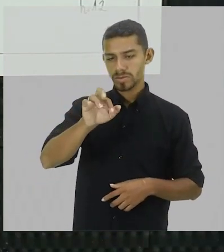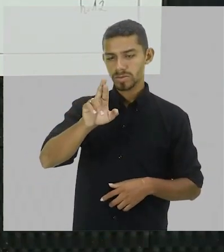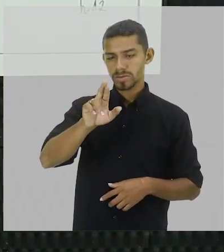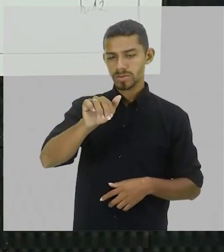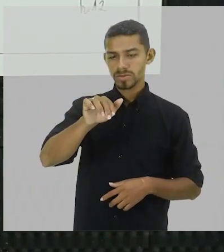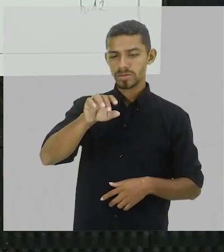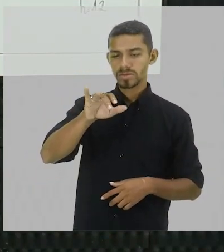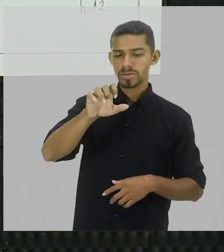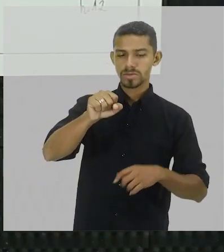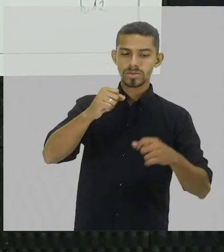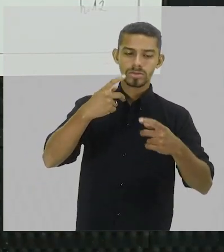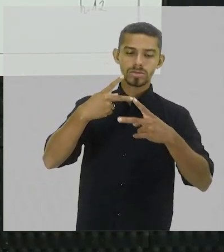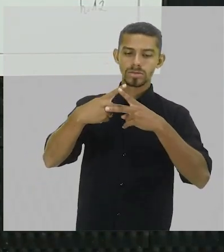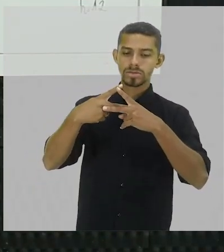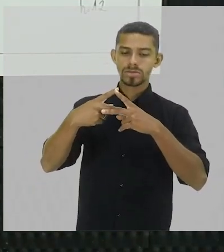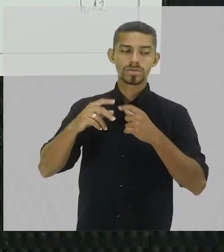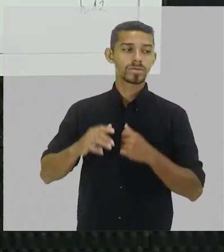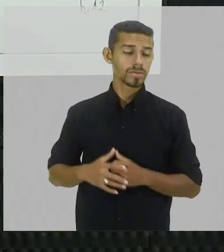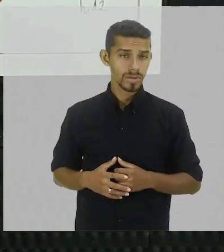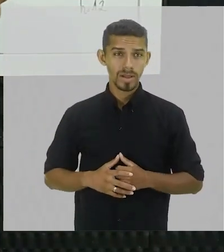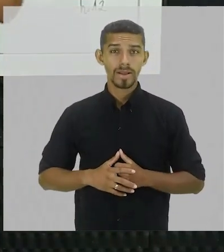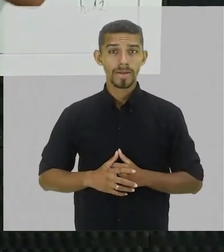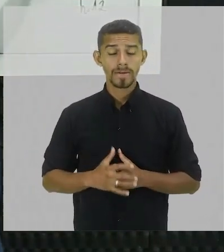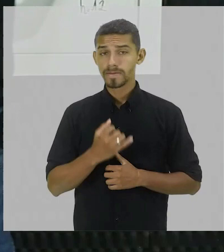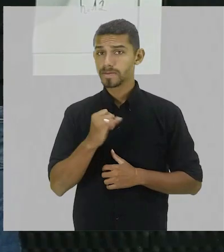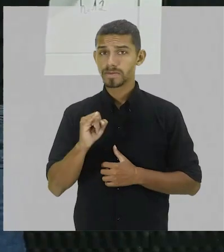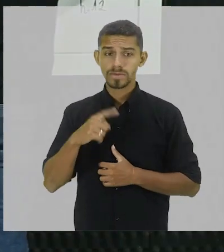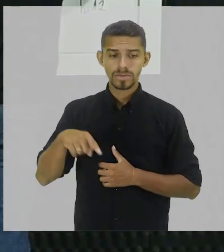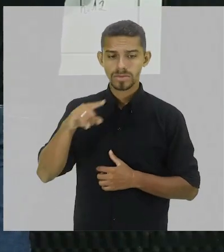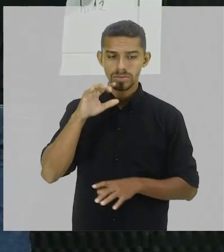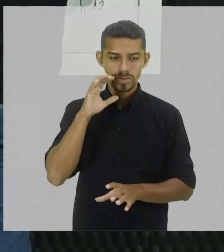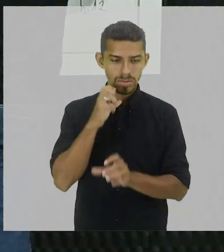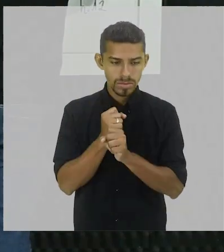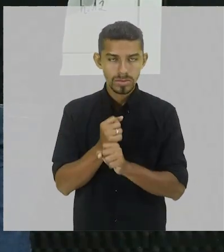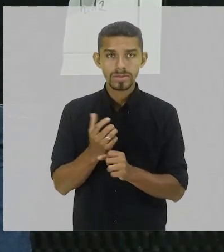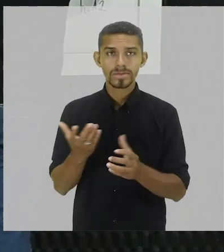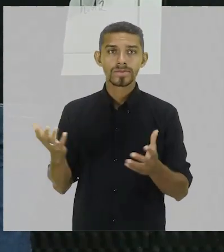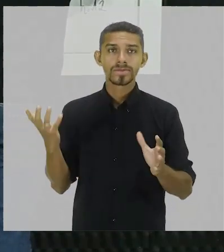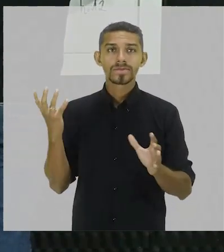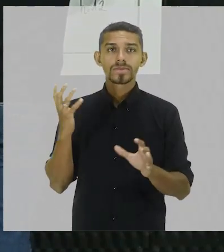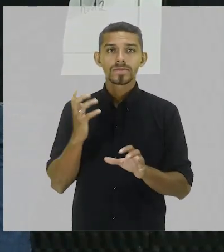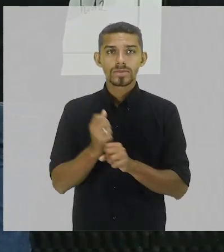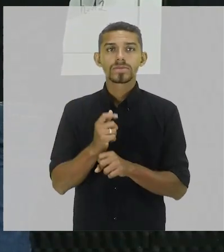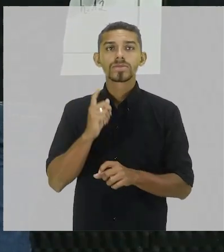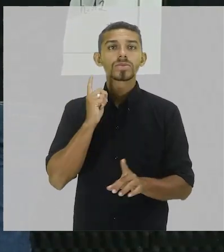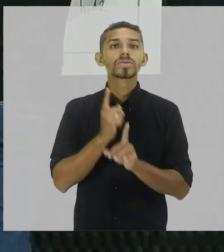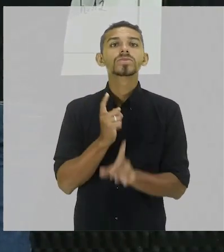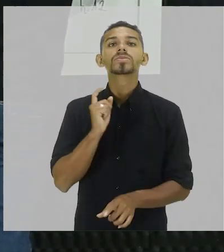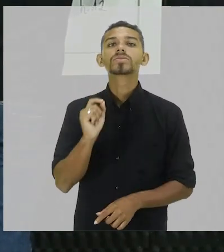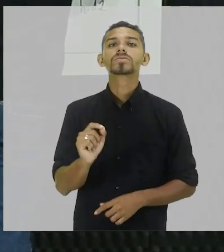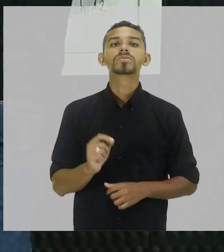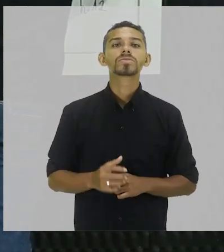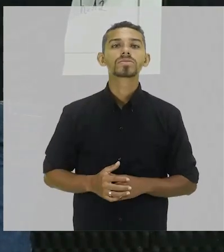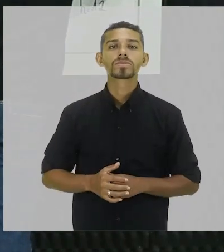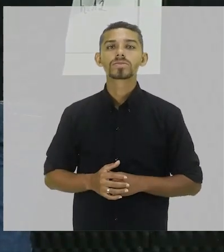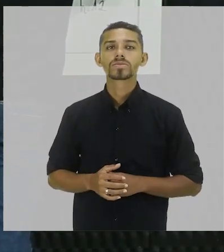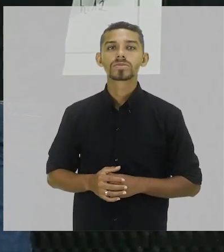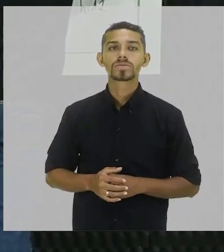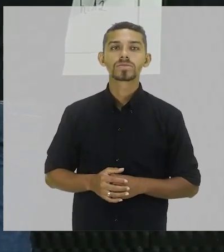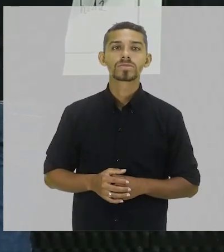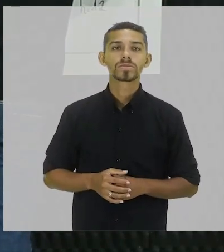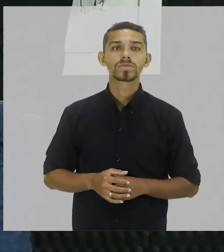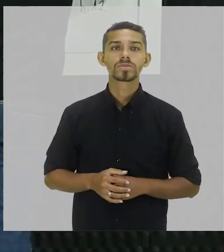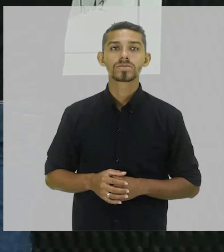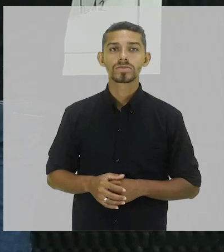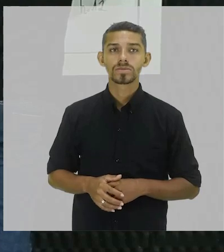cone. Então, a altura é a mesma. Tá? Turminha, se você fizer essa conta aqui, com calma, você vai encontrar que esse valor vale